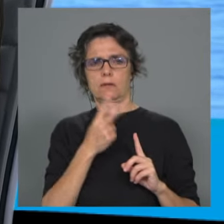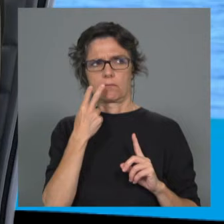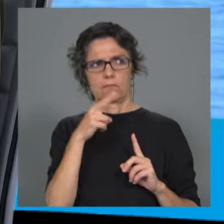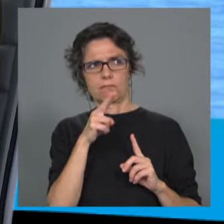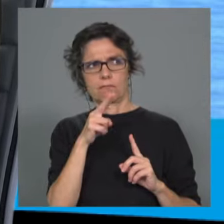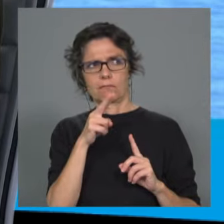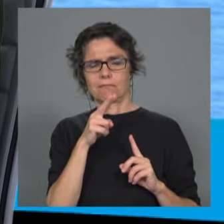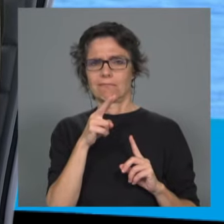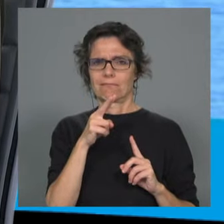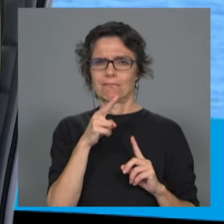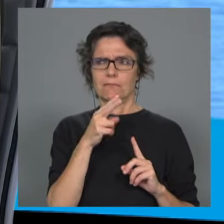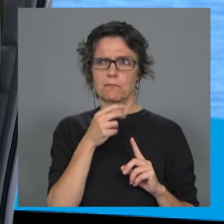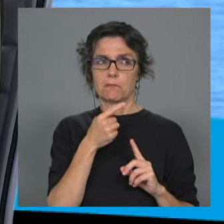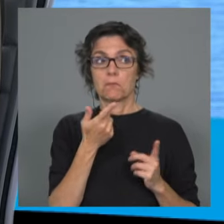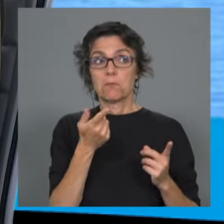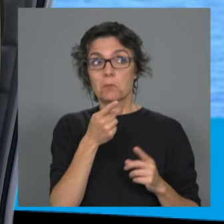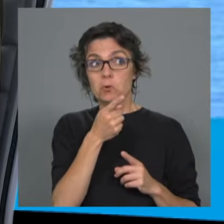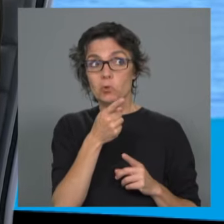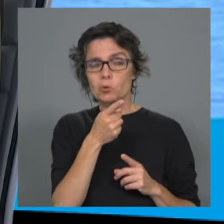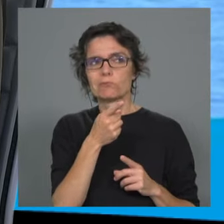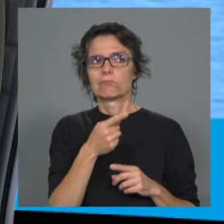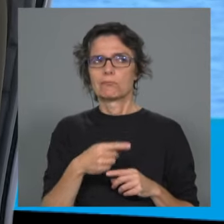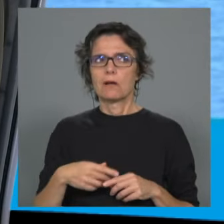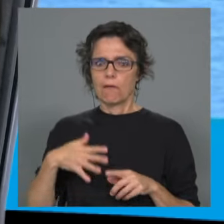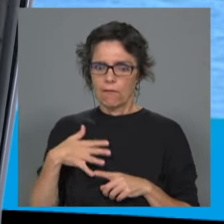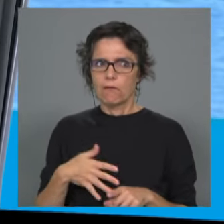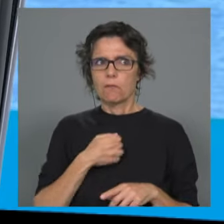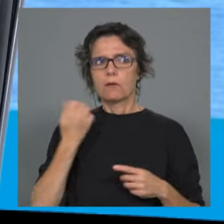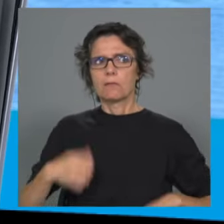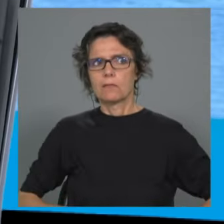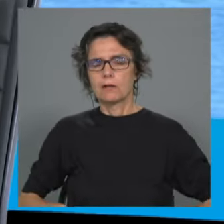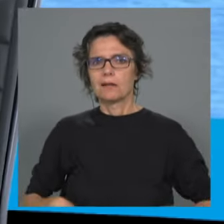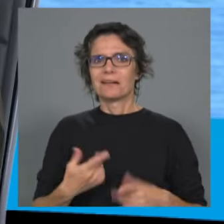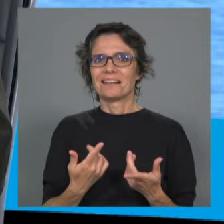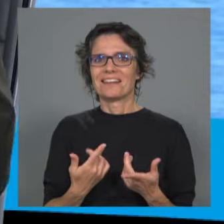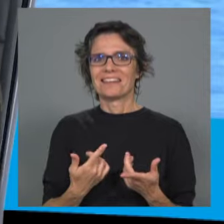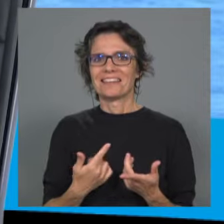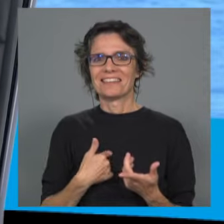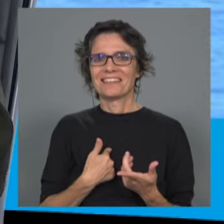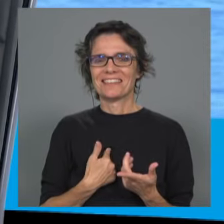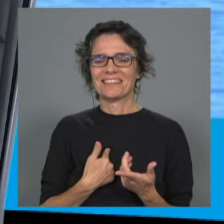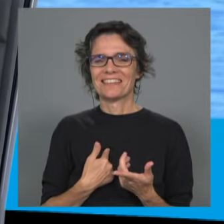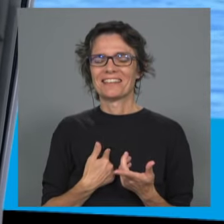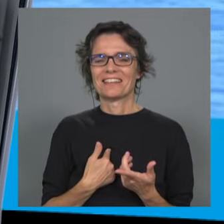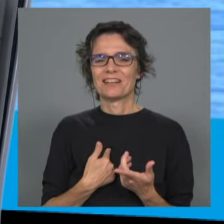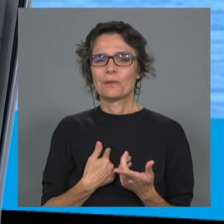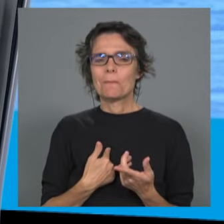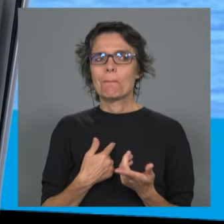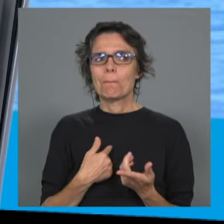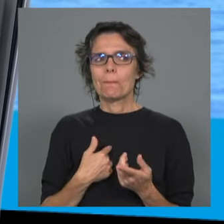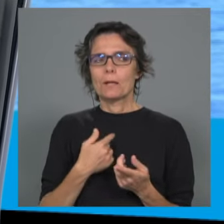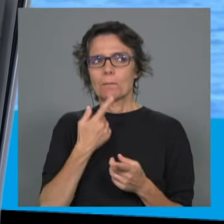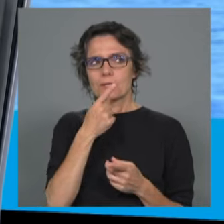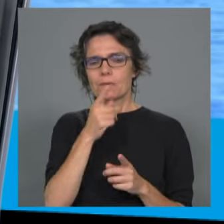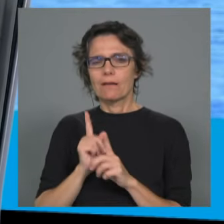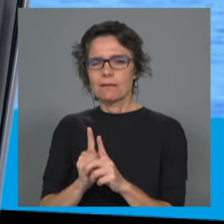bom, Francisco, tu estás a perseguir-me. E então, desde aí começou um processo, de